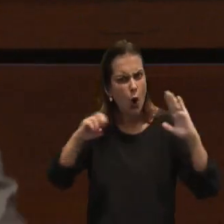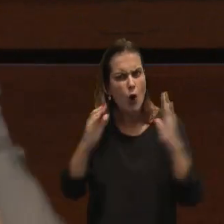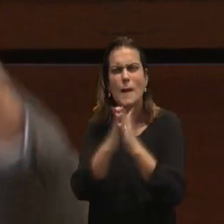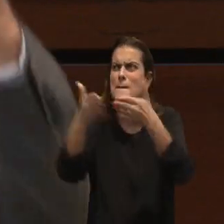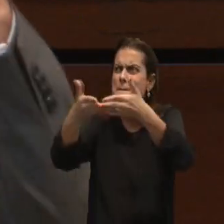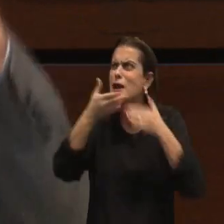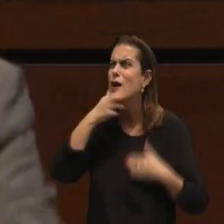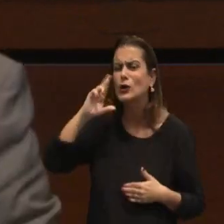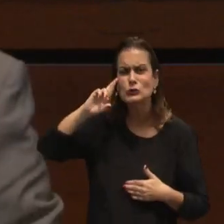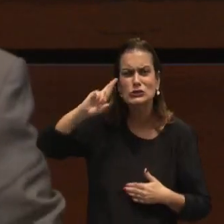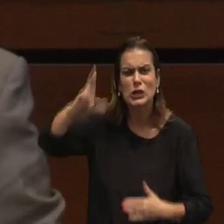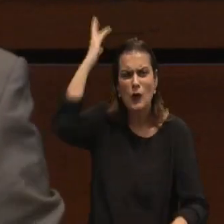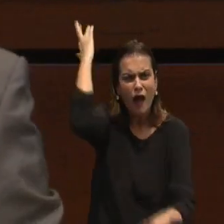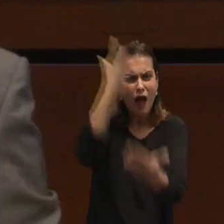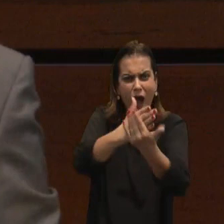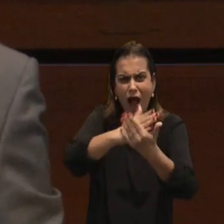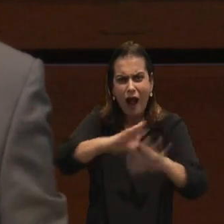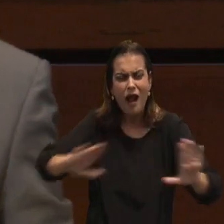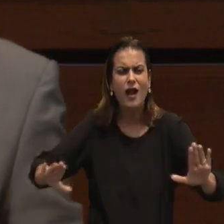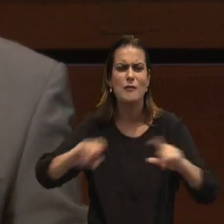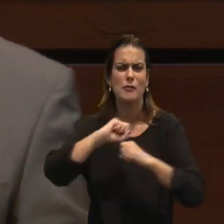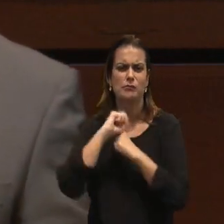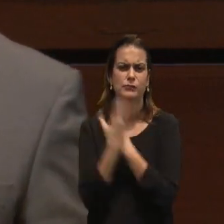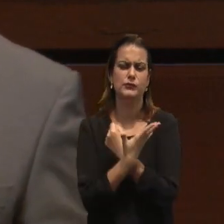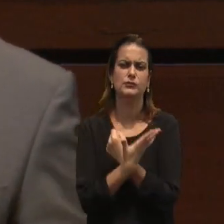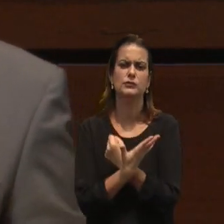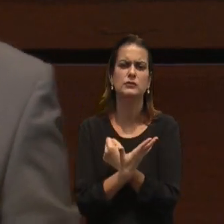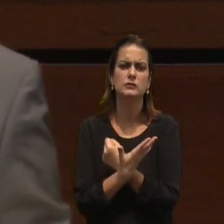ao Senhor que faça cessar esta pandemia.